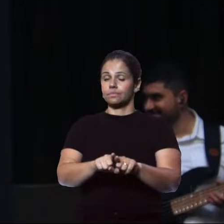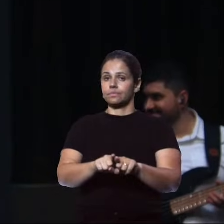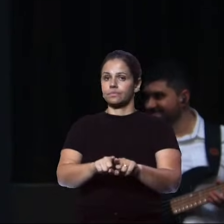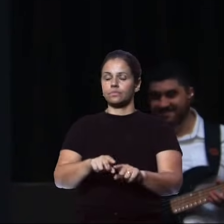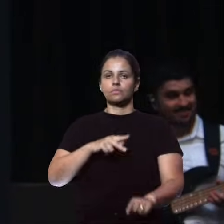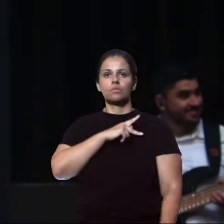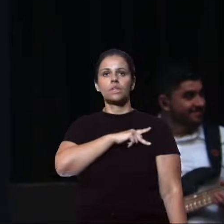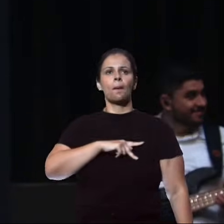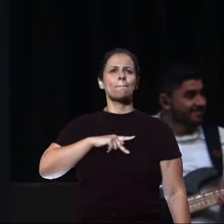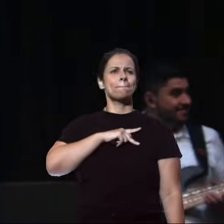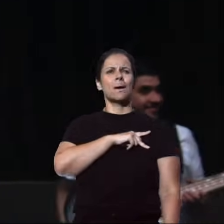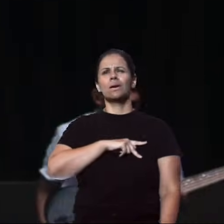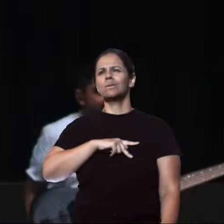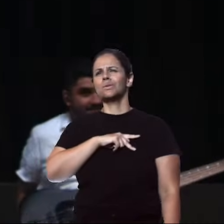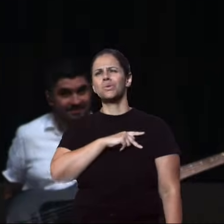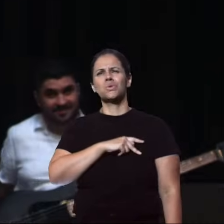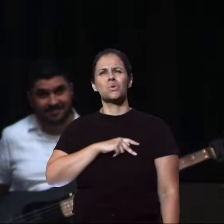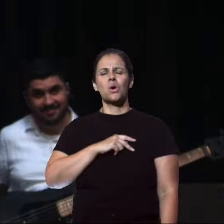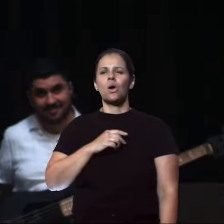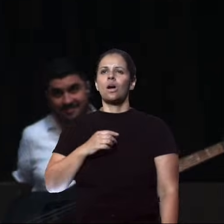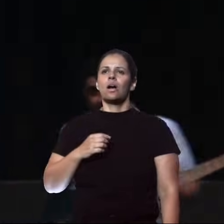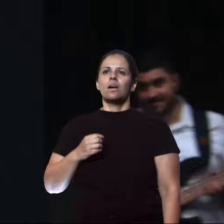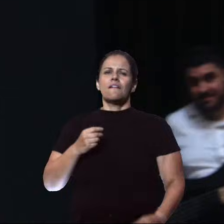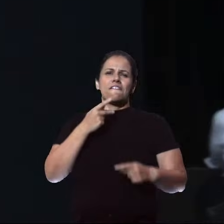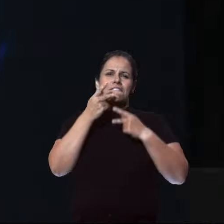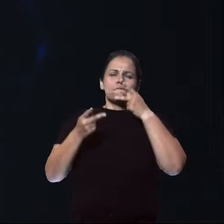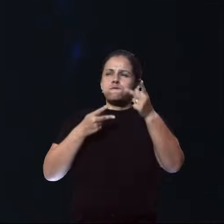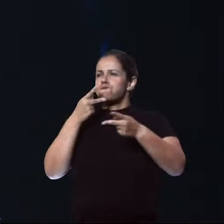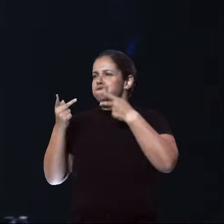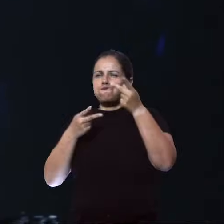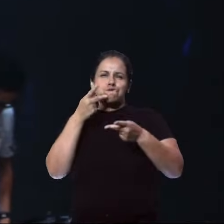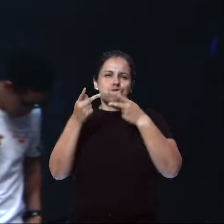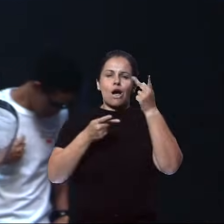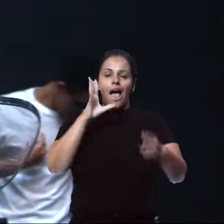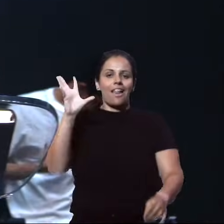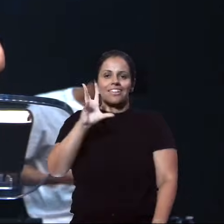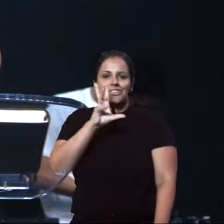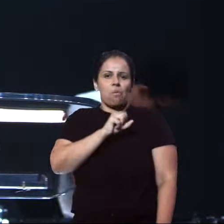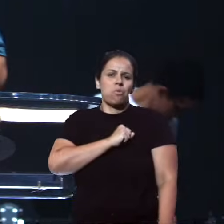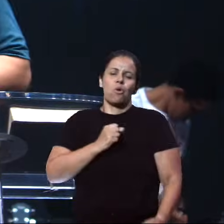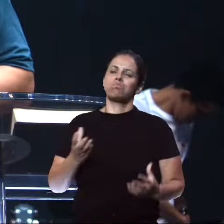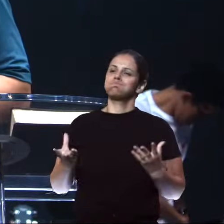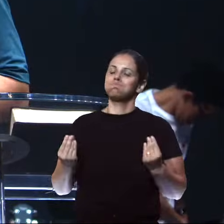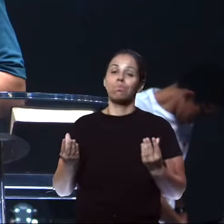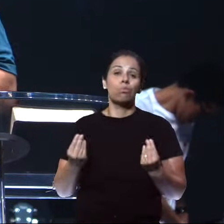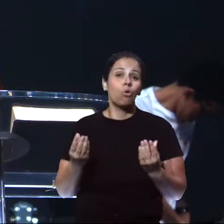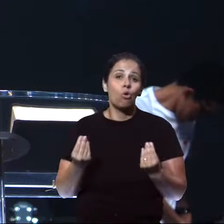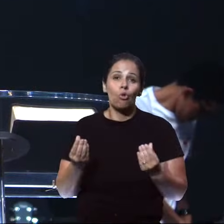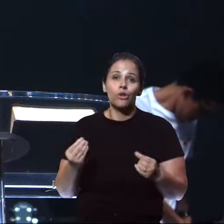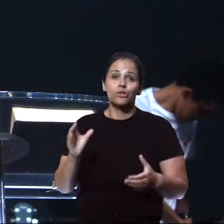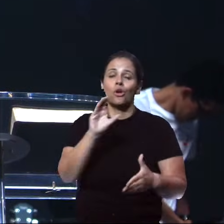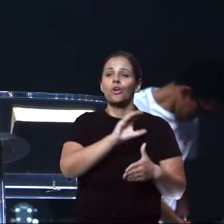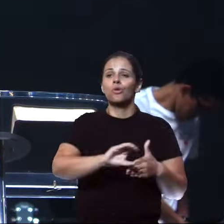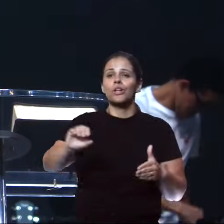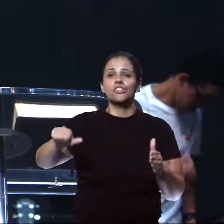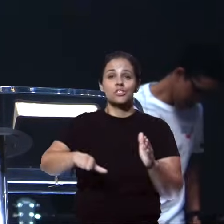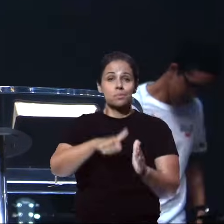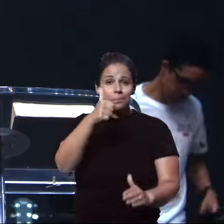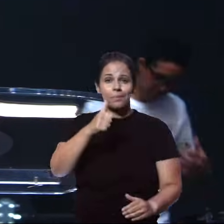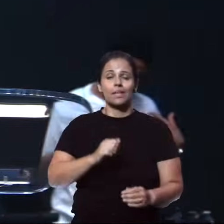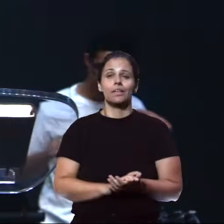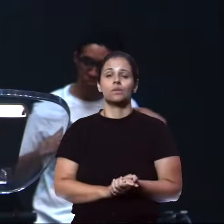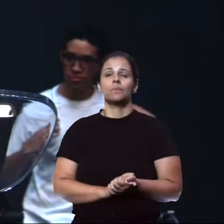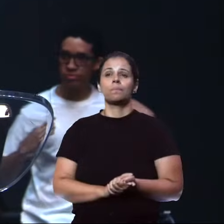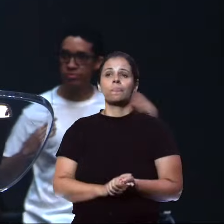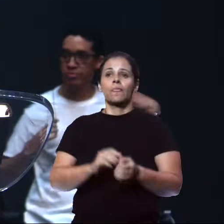Paulo ama falar de amor, ele gosta muito de falar sobre isso. A gente vê ele lá em 1 Coríntios, ele